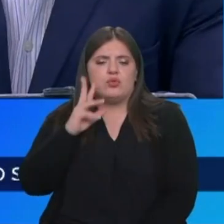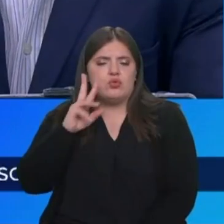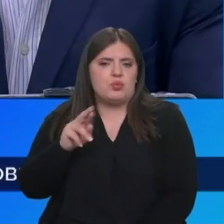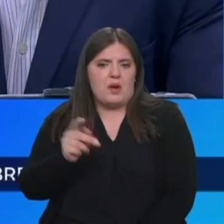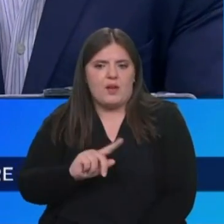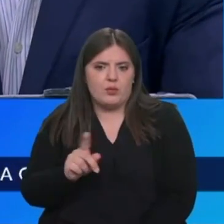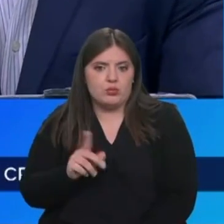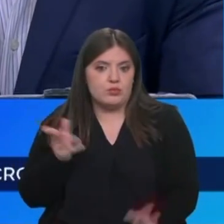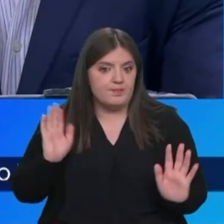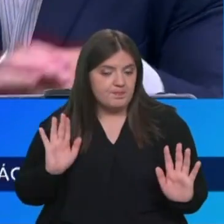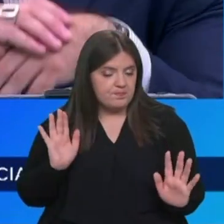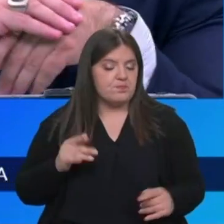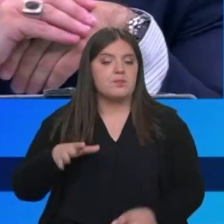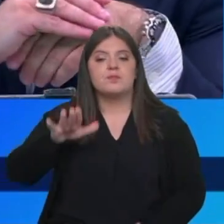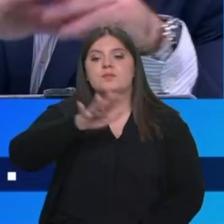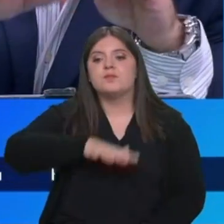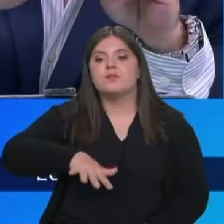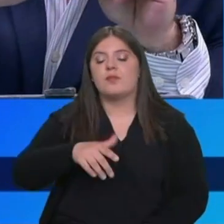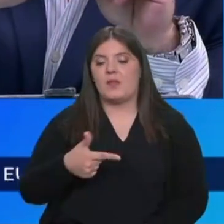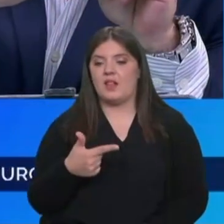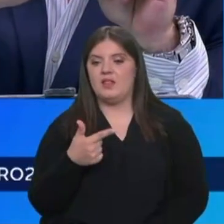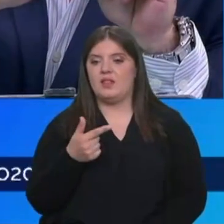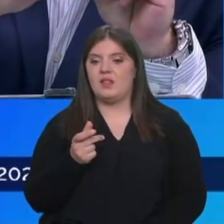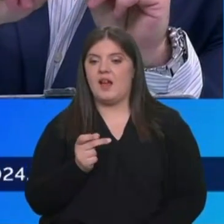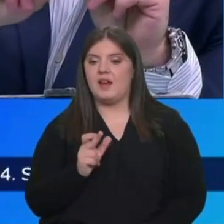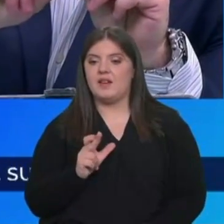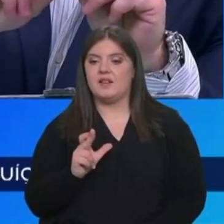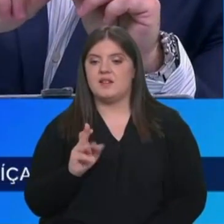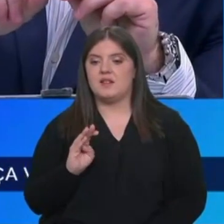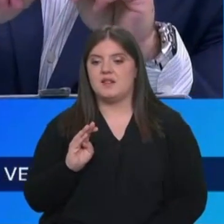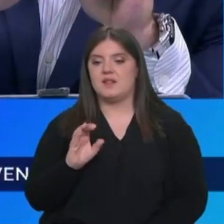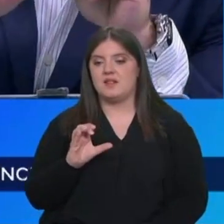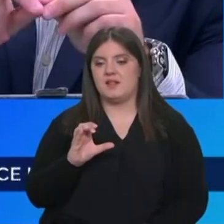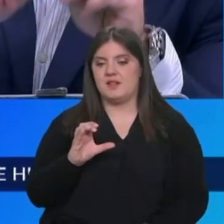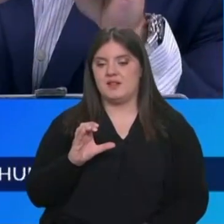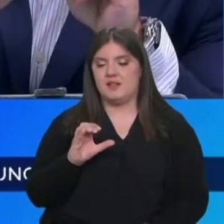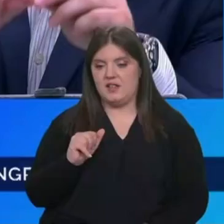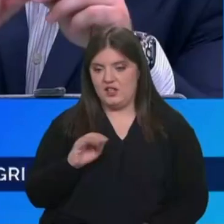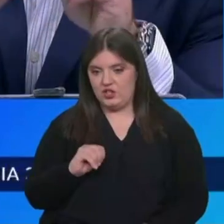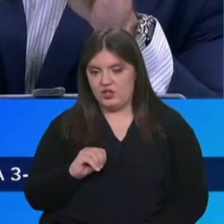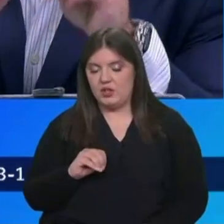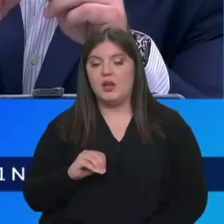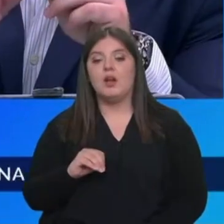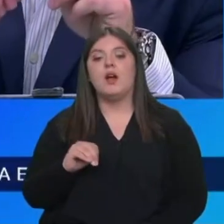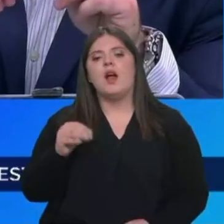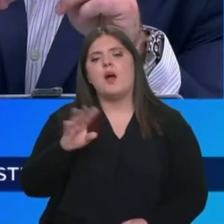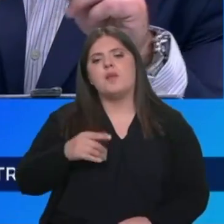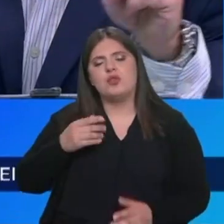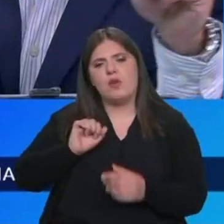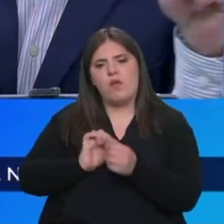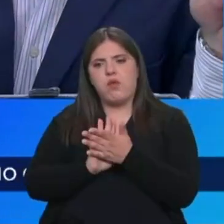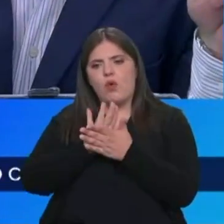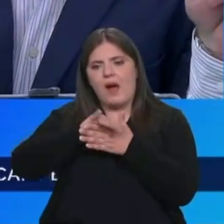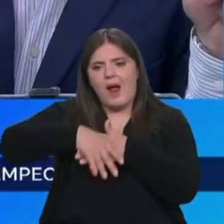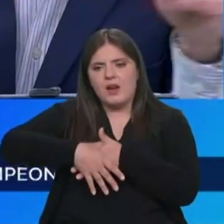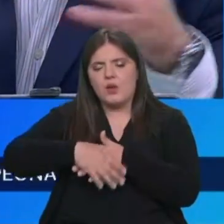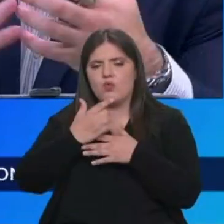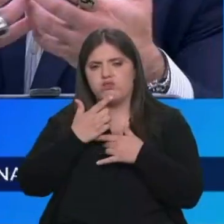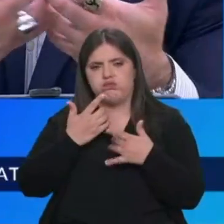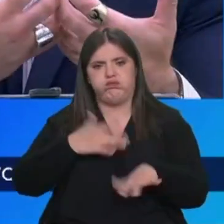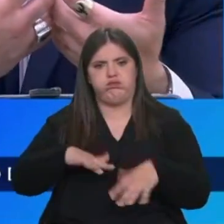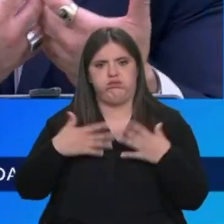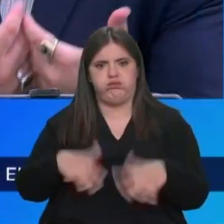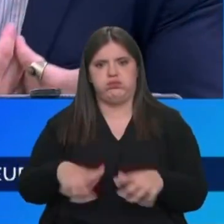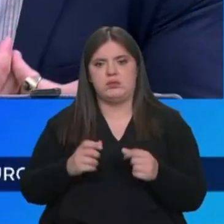até à zona de Tarsis, em Marte, que é uma zona profundamente vulcânica. Nós temos muitos vulcões nessa zona. Temos